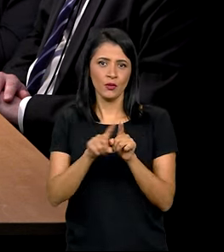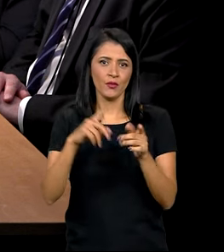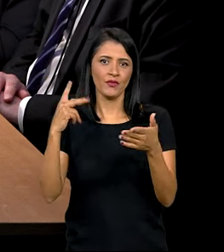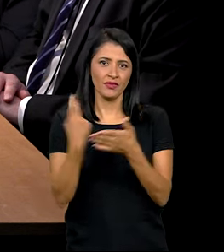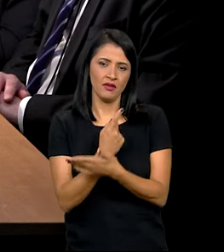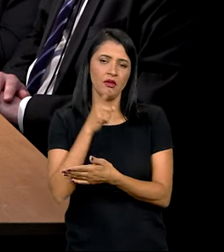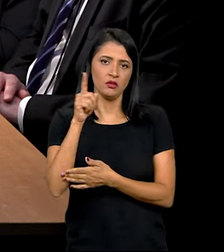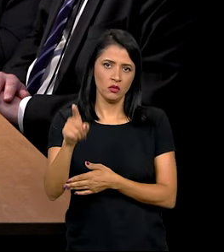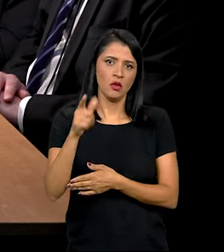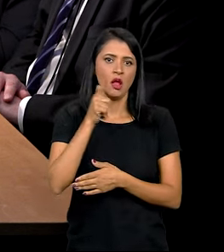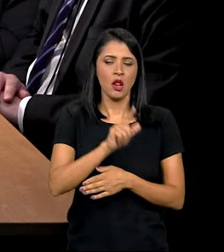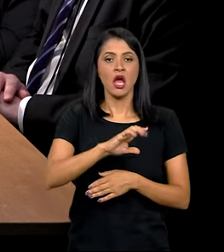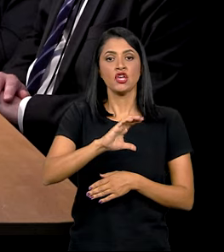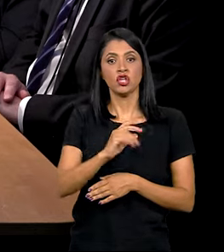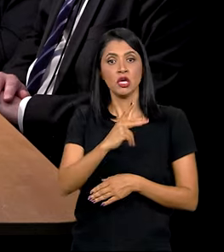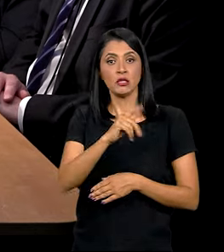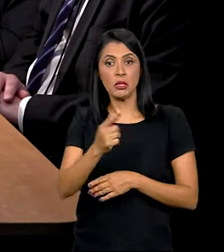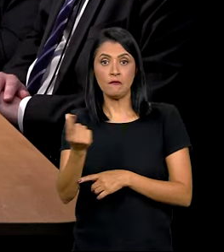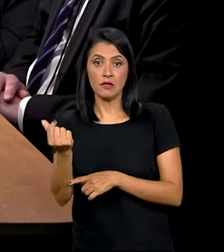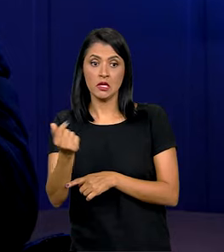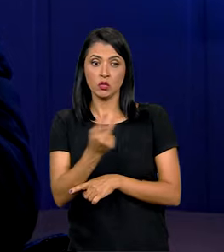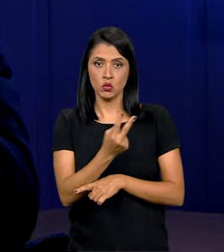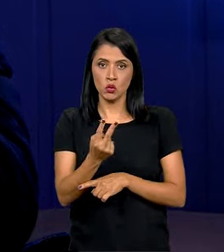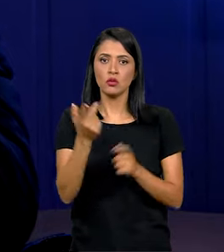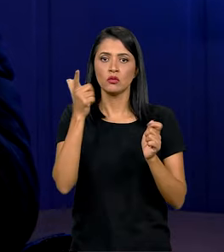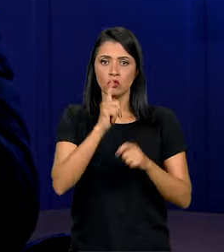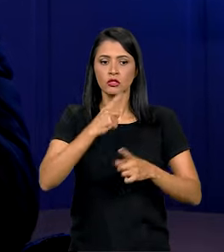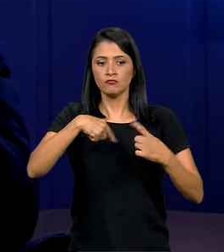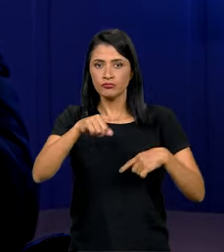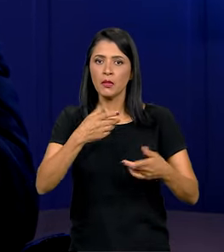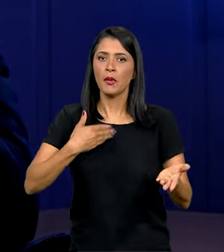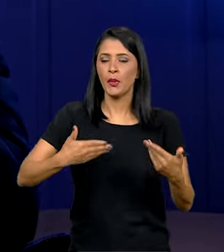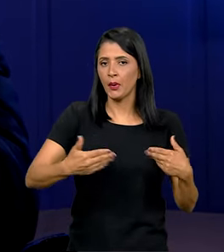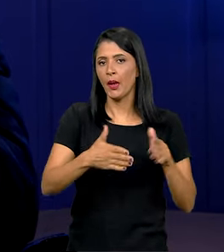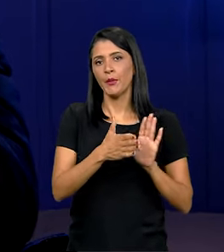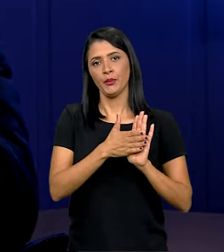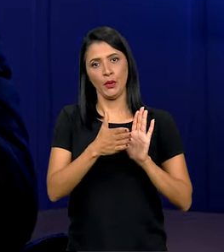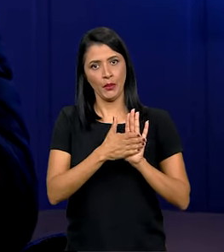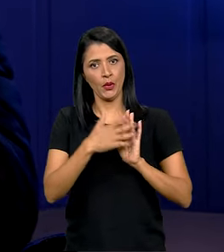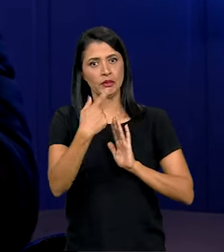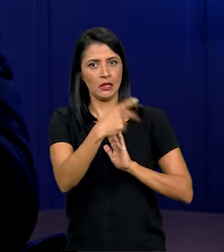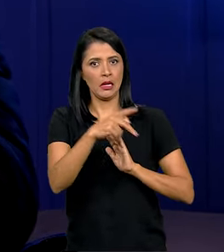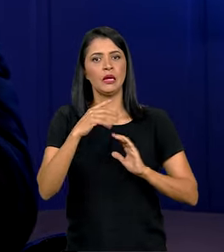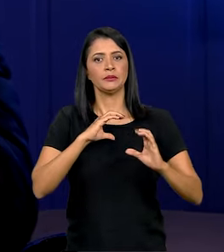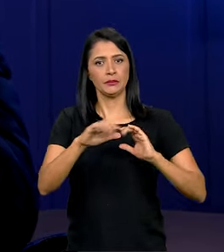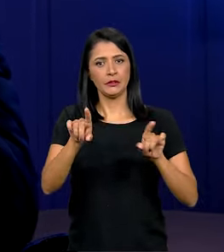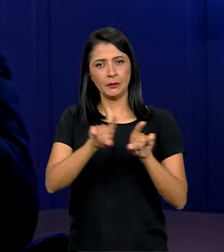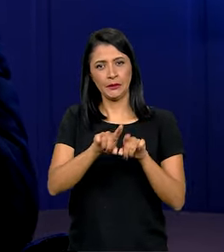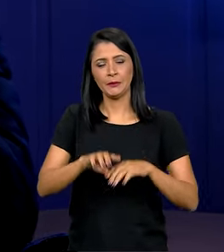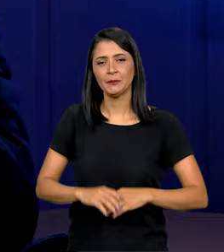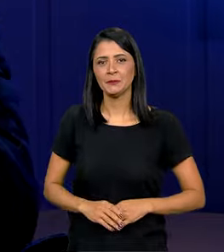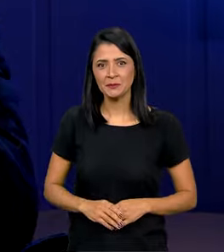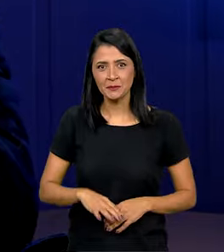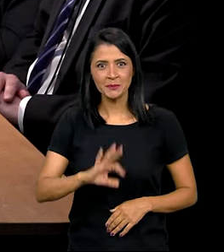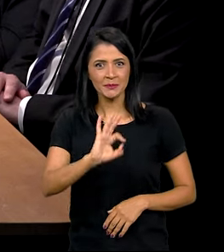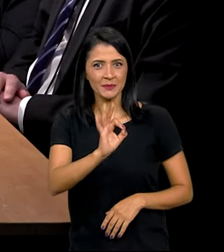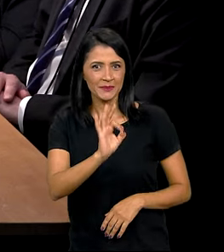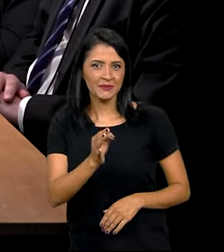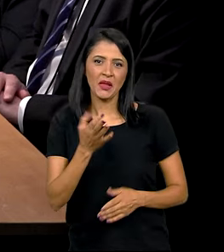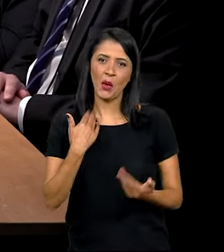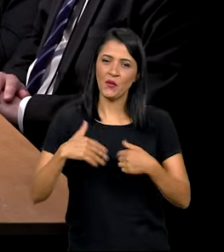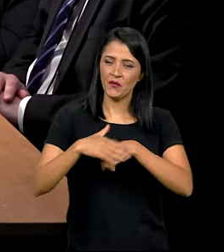como tem sido na condição na trilha de cherp de Finanças a gente conseguiu avançar Nessa proposta no nosso comuni também